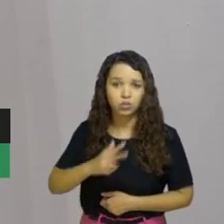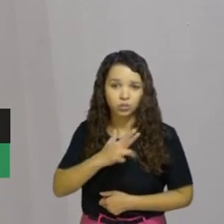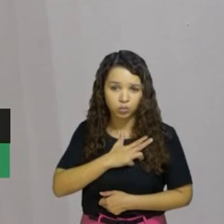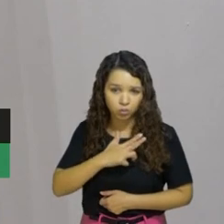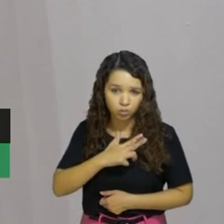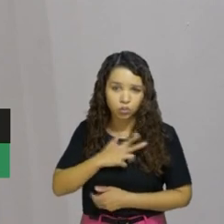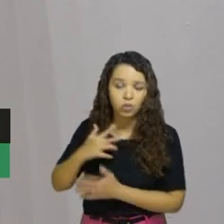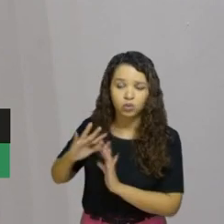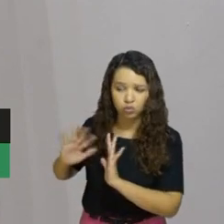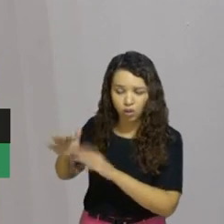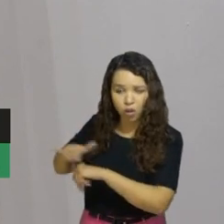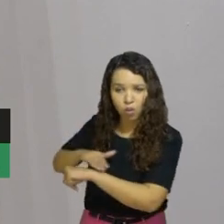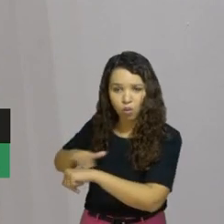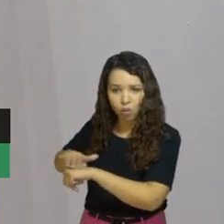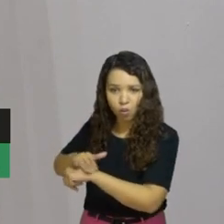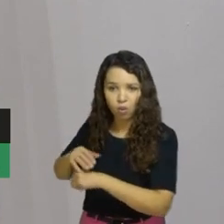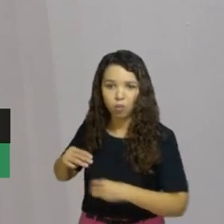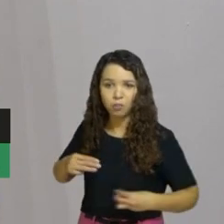federal